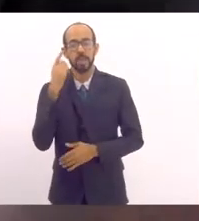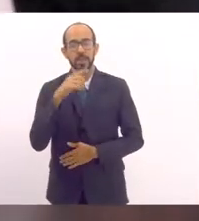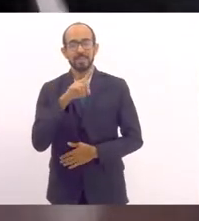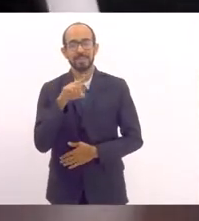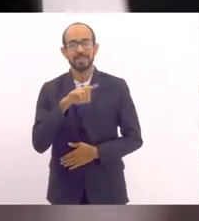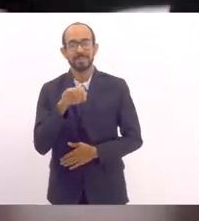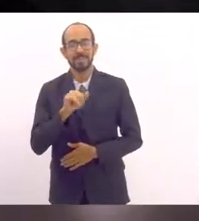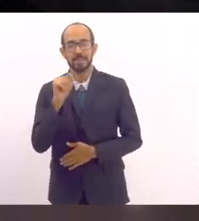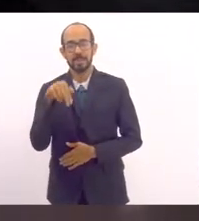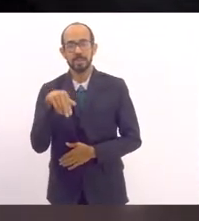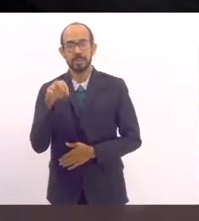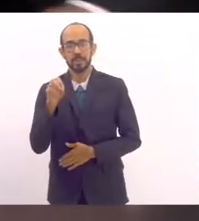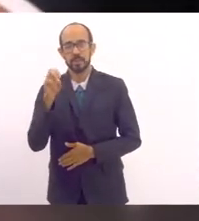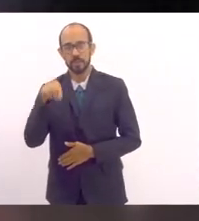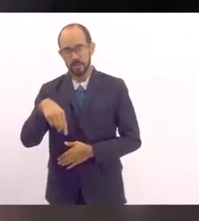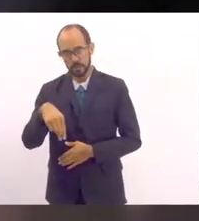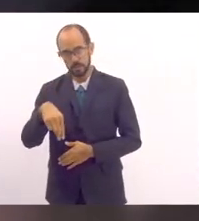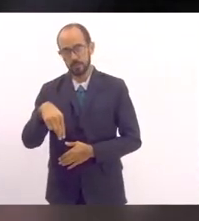Tem mais alguém?